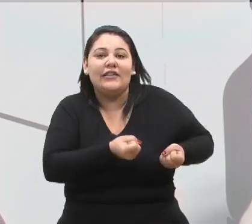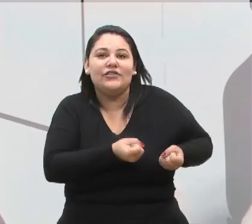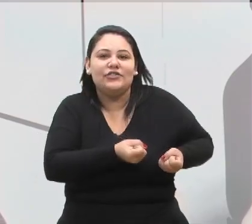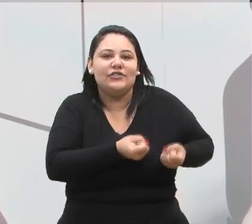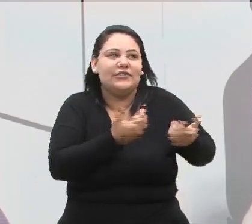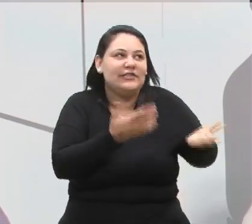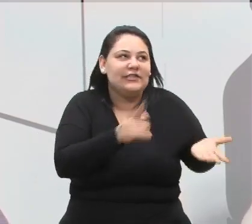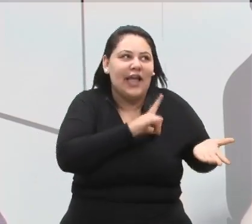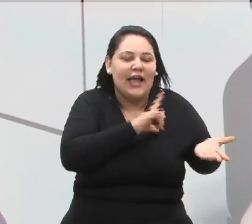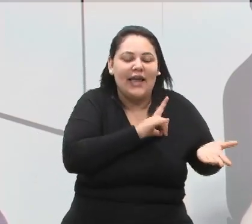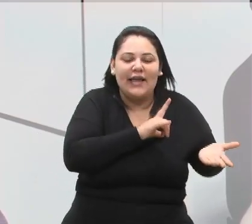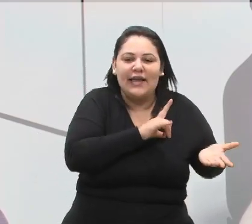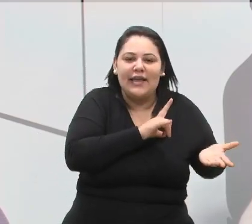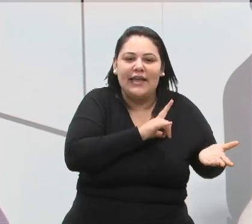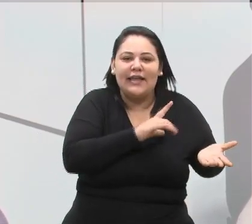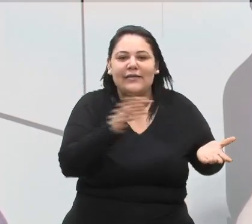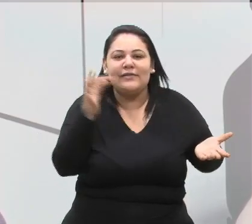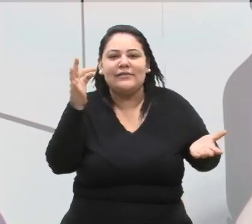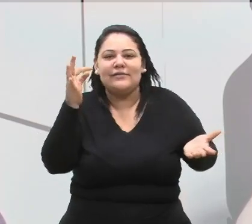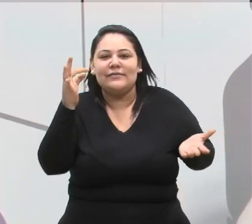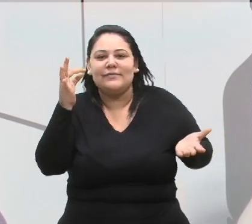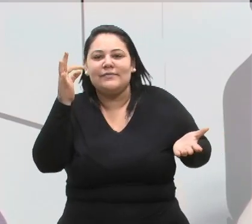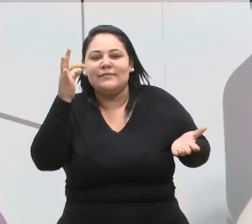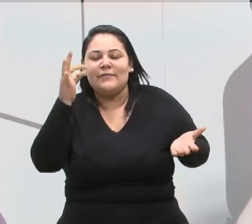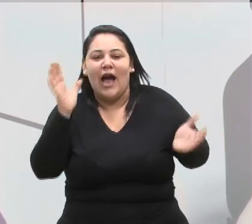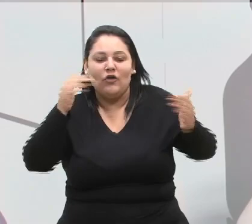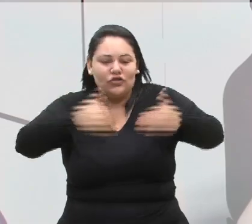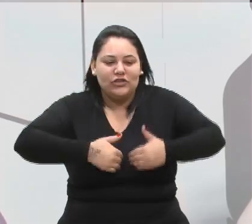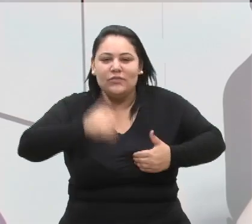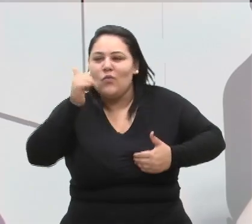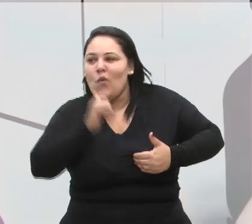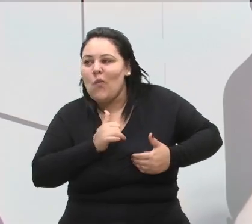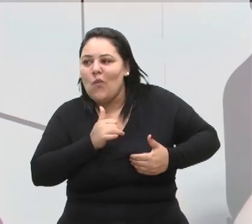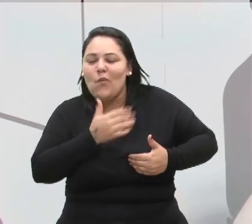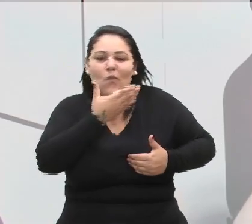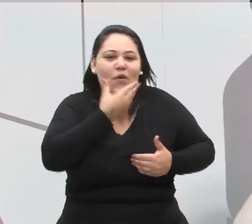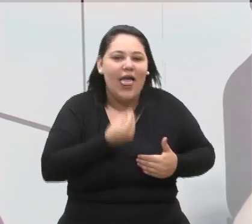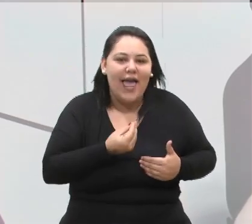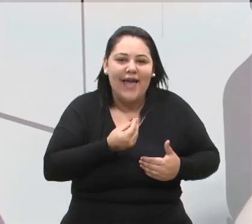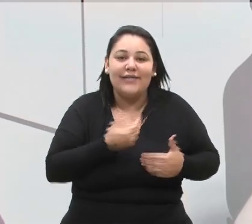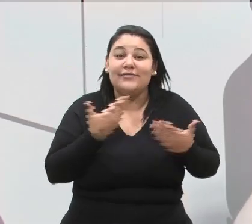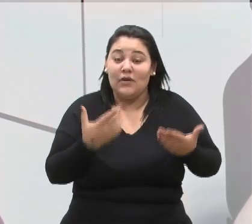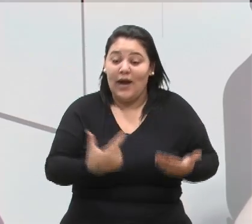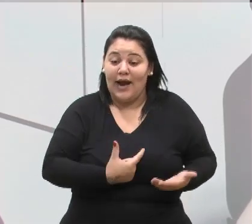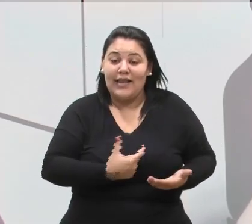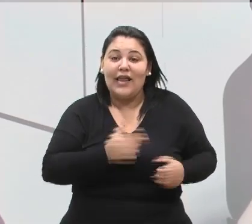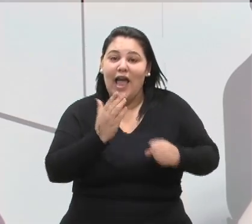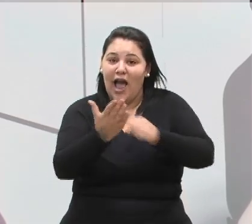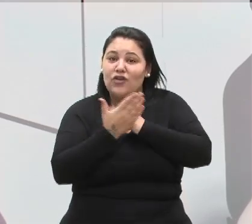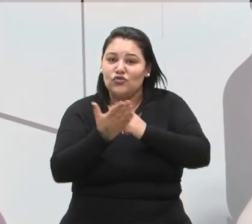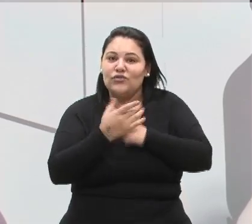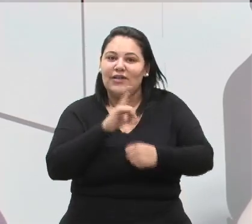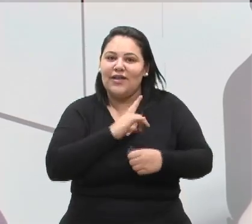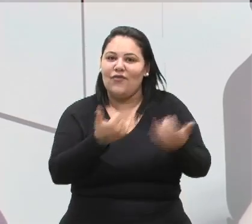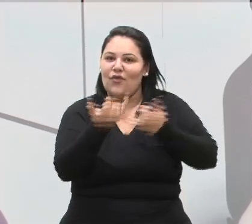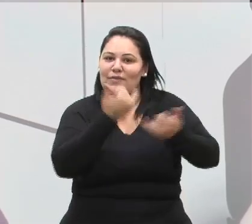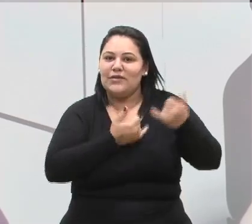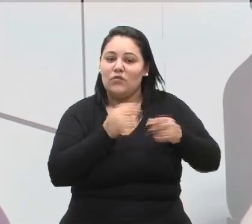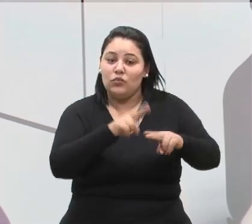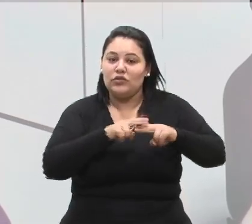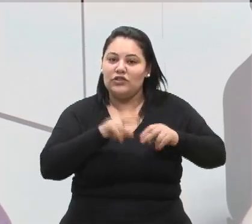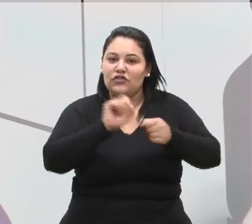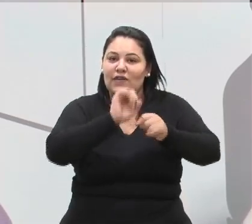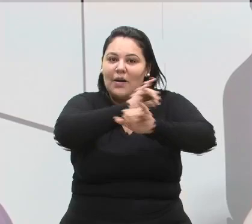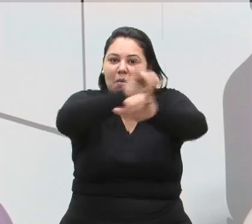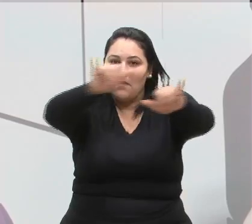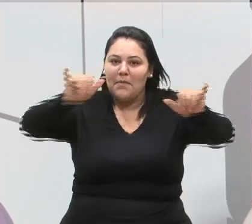sexo masculino, feminino? Então, a carteirinha nos dá esse subsídio, né? E por isso que a gente tem feito, né, campanhas muito grandes.